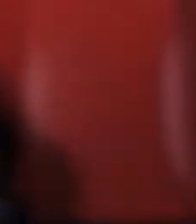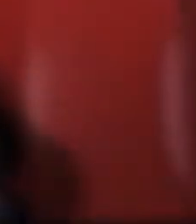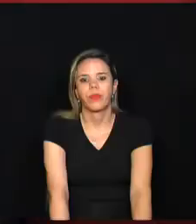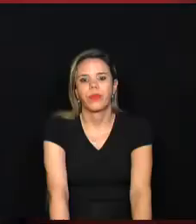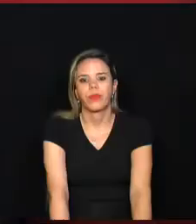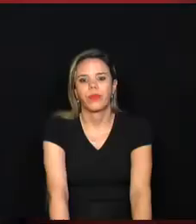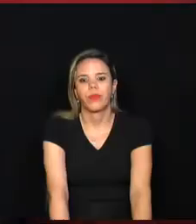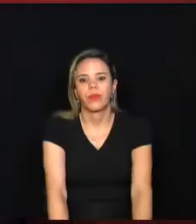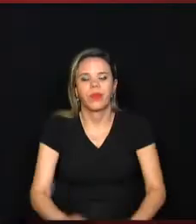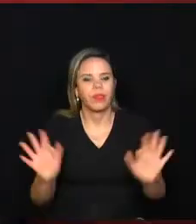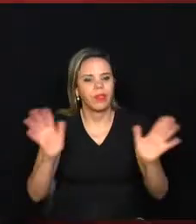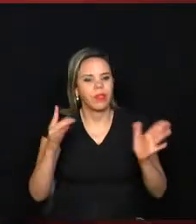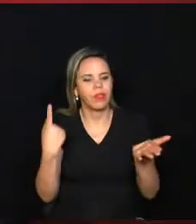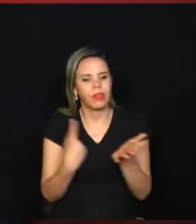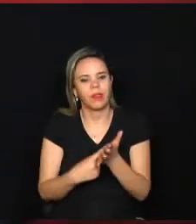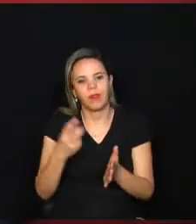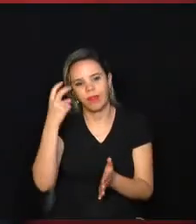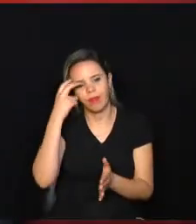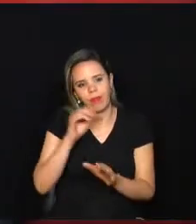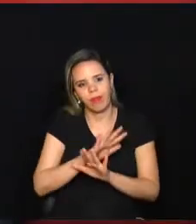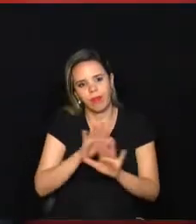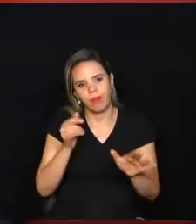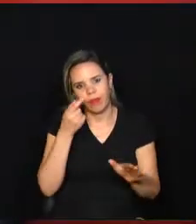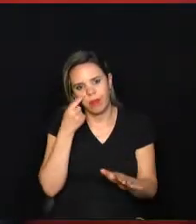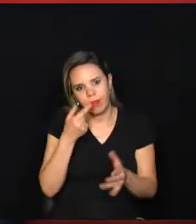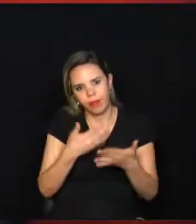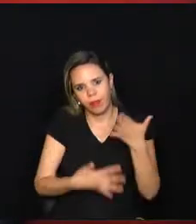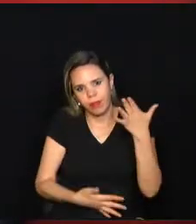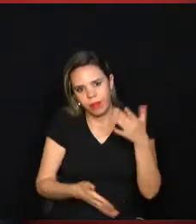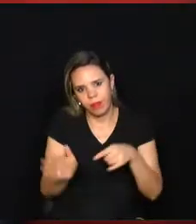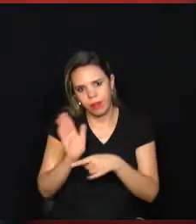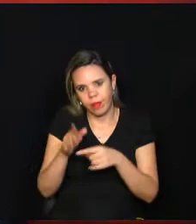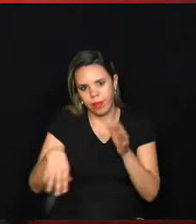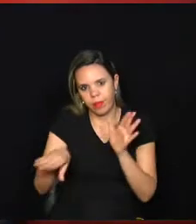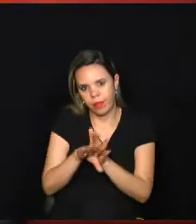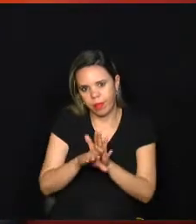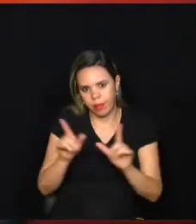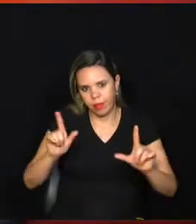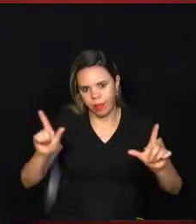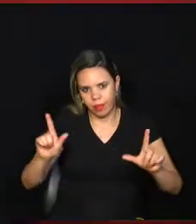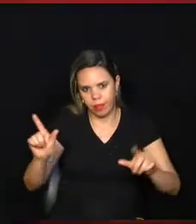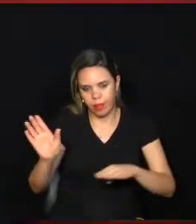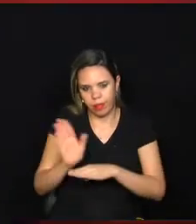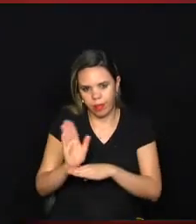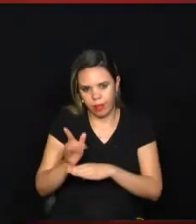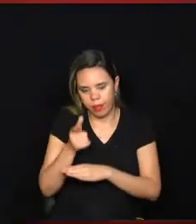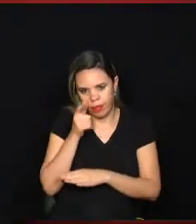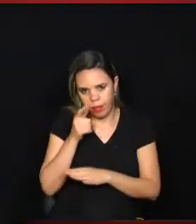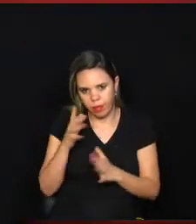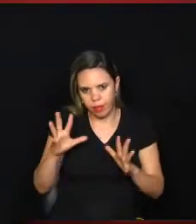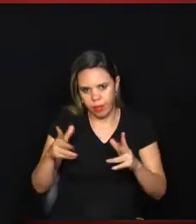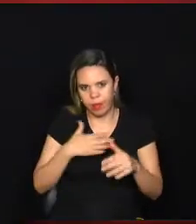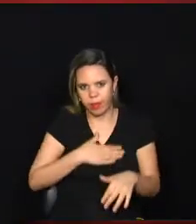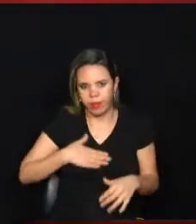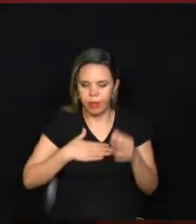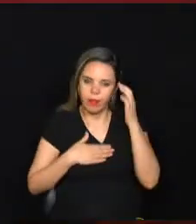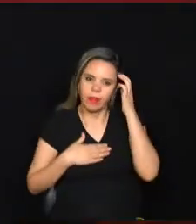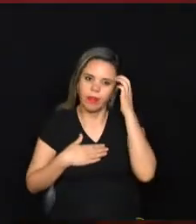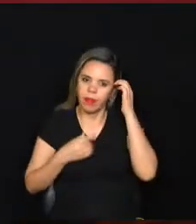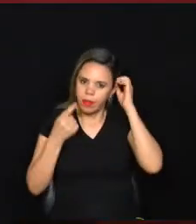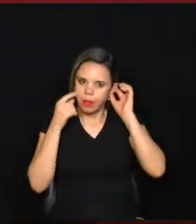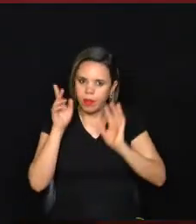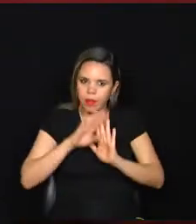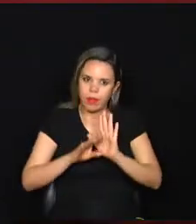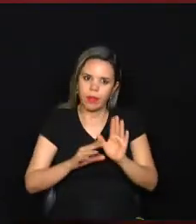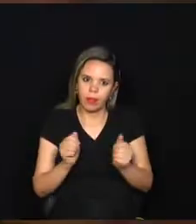Olá, Agenda Cultural no ar. E olha só, tem vários filmes chegando nas telonas e tem para todos os gostos. Então se programe